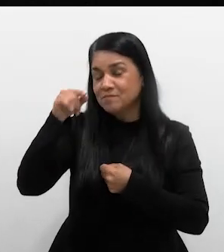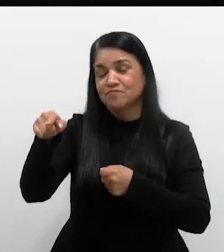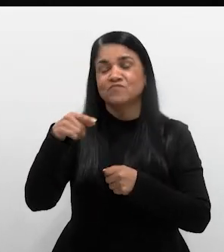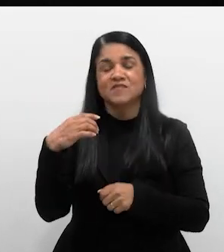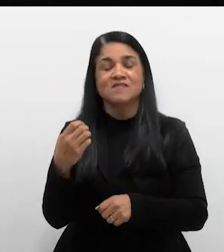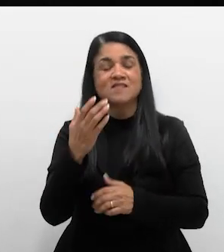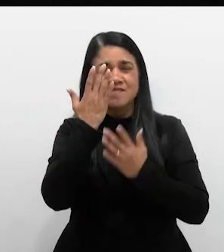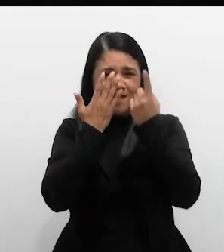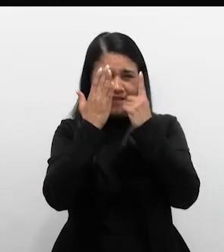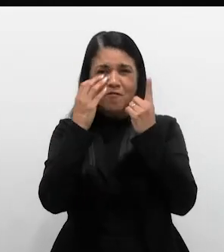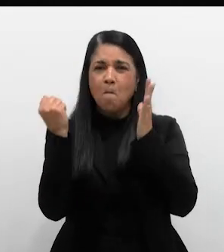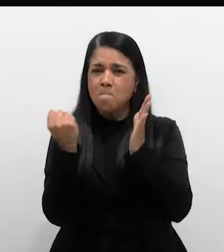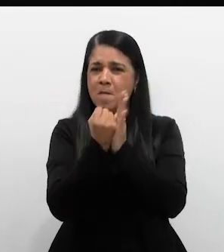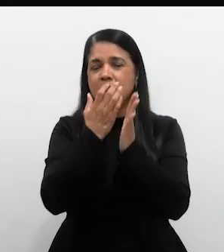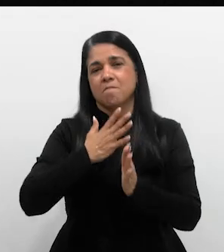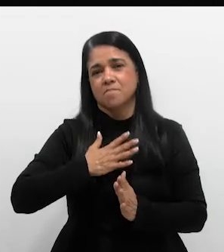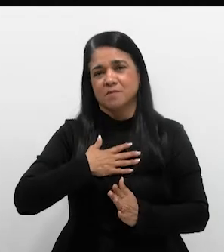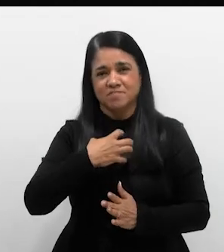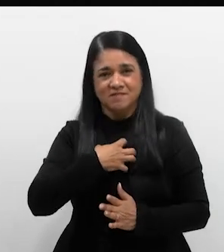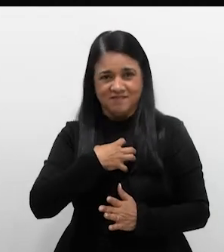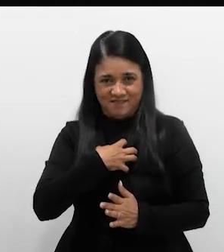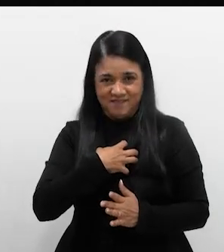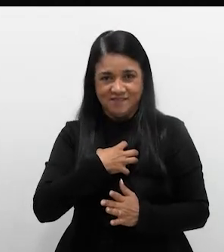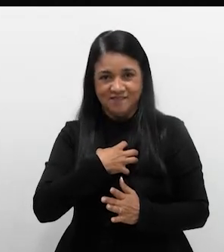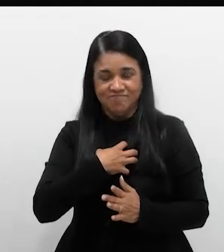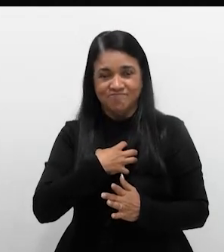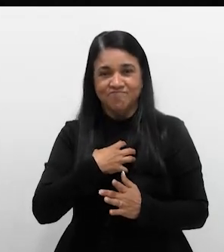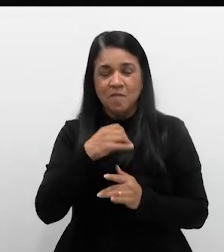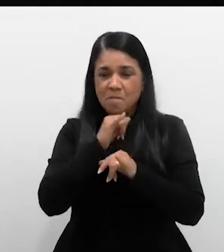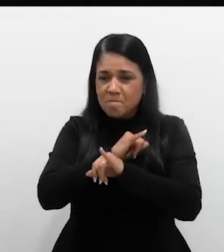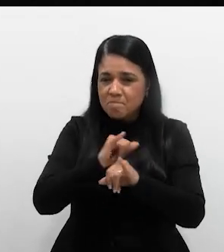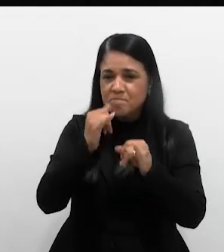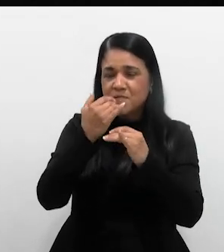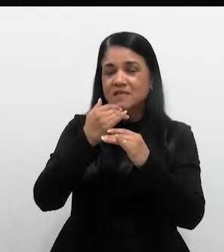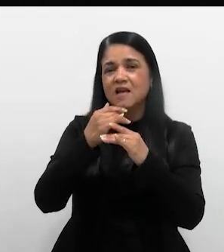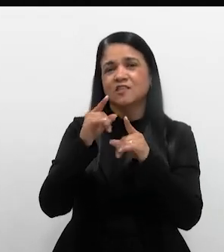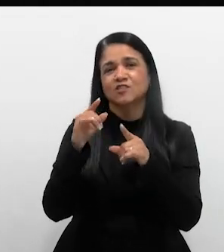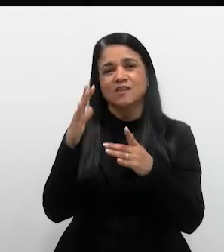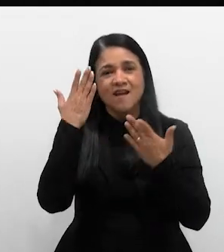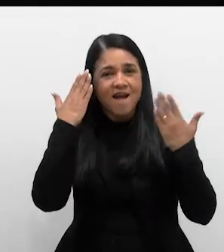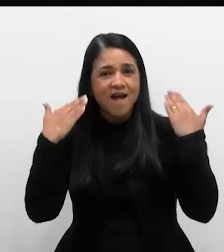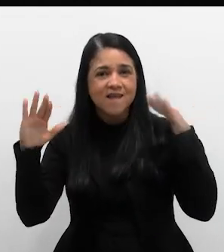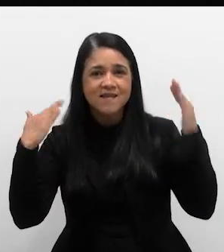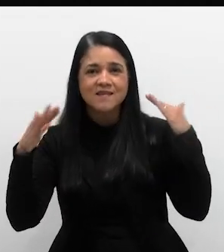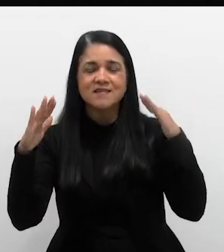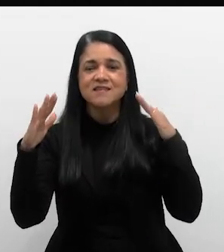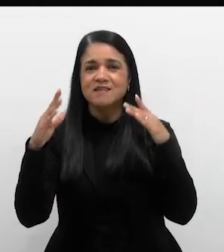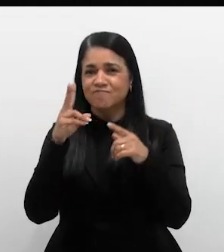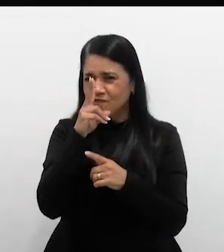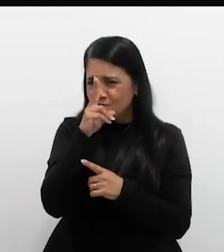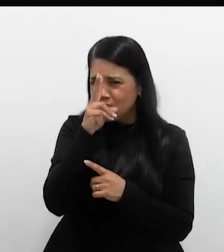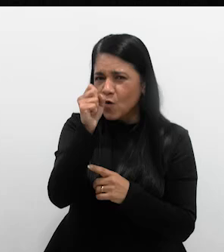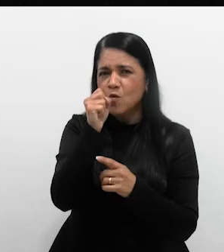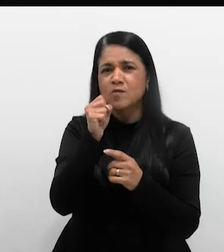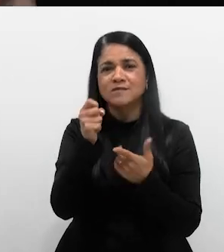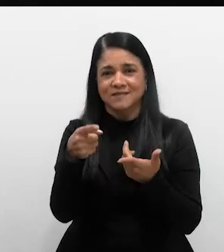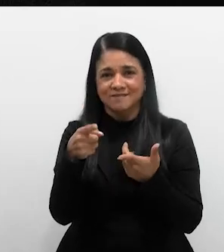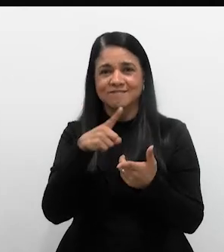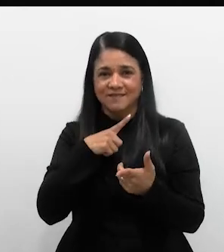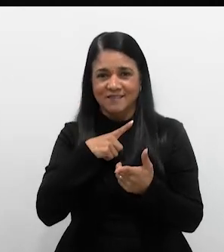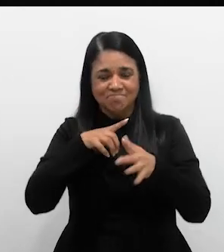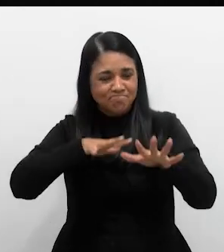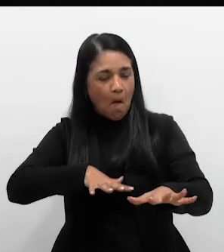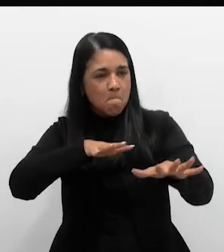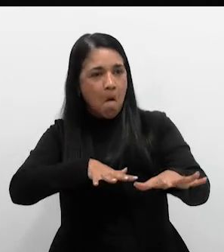fundamentais. Então esse carnaval me marca muito, pela mensagem, pela estética, pela alegria, pela potência. Ali, para